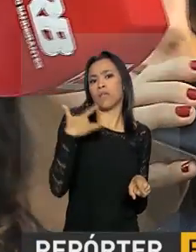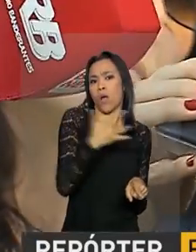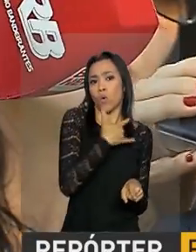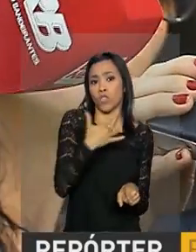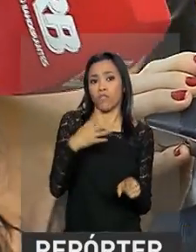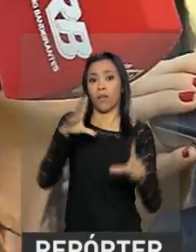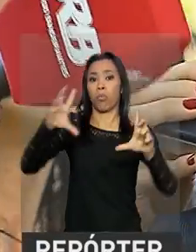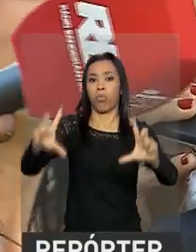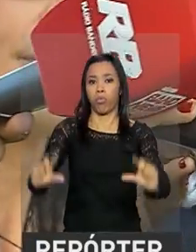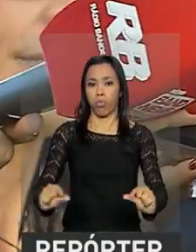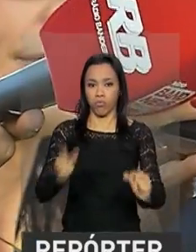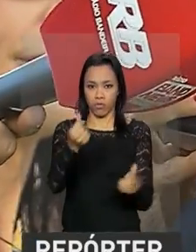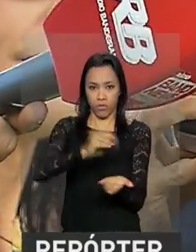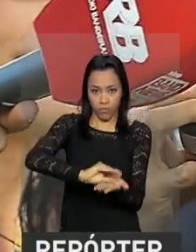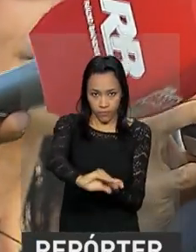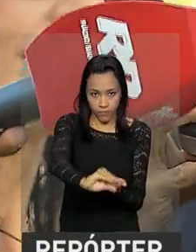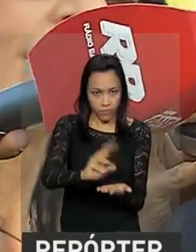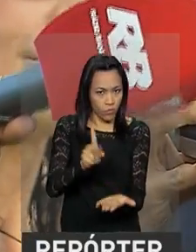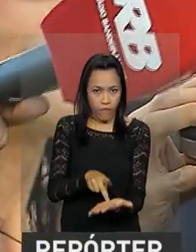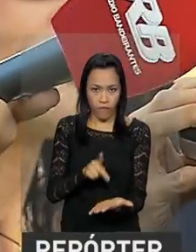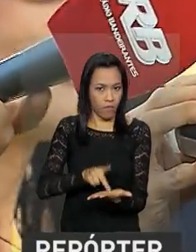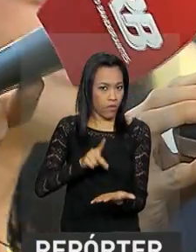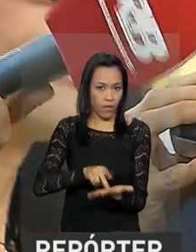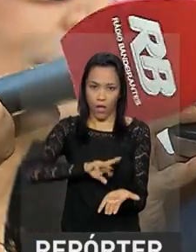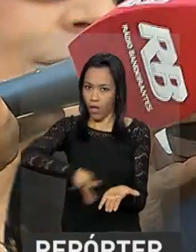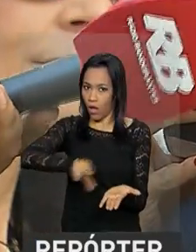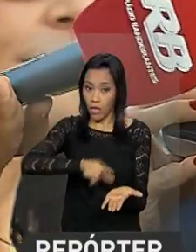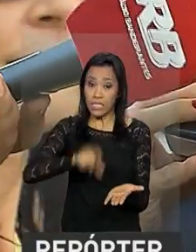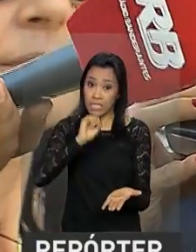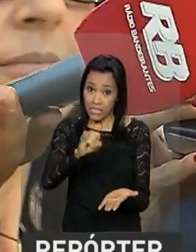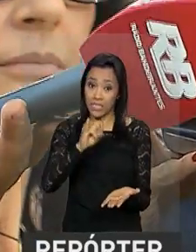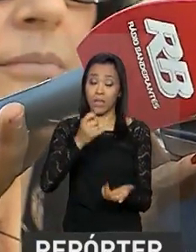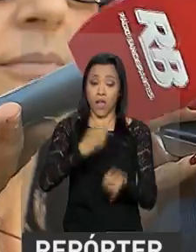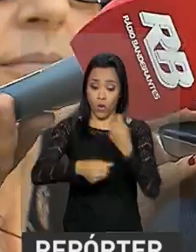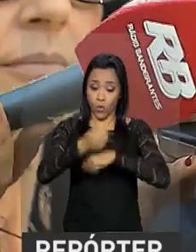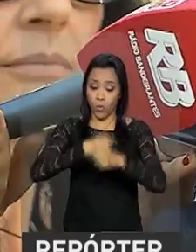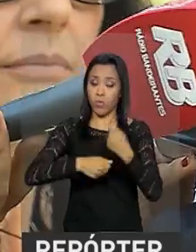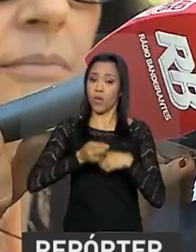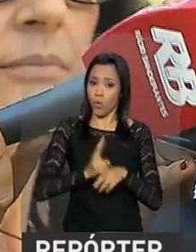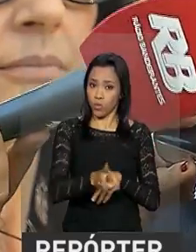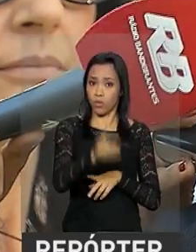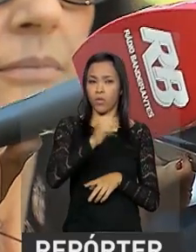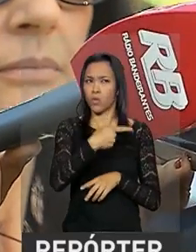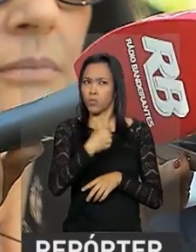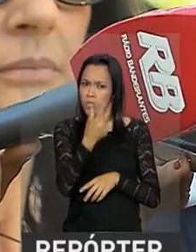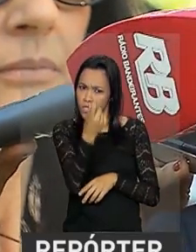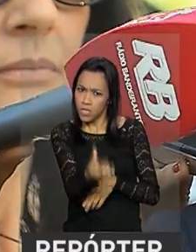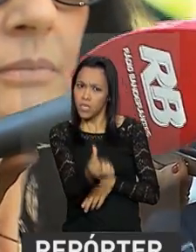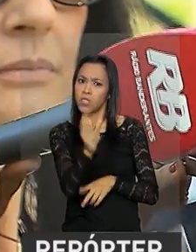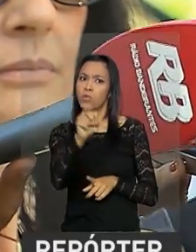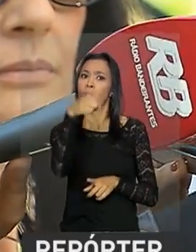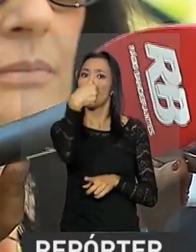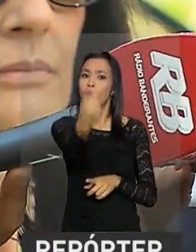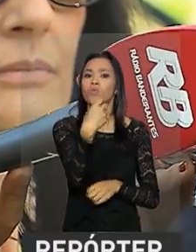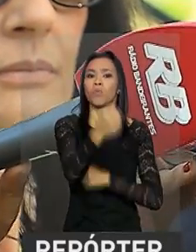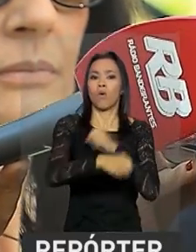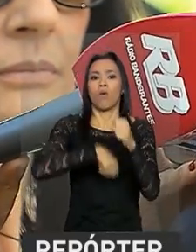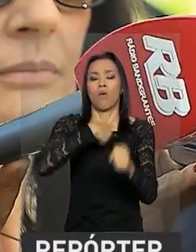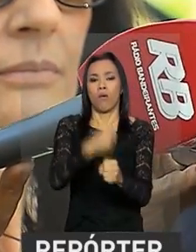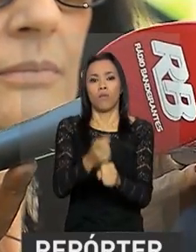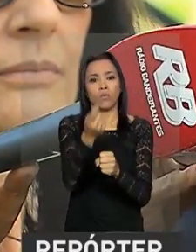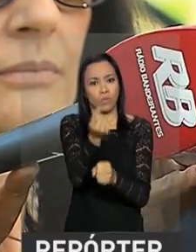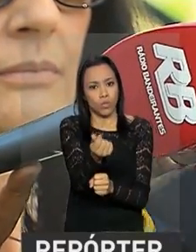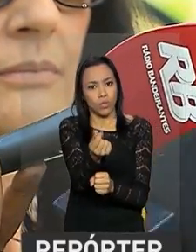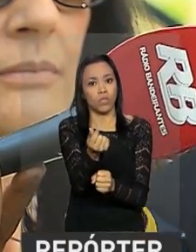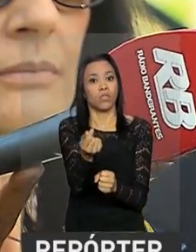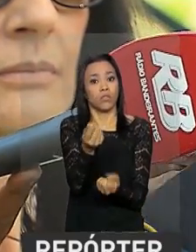verdade eh se a economia continuar como está em 2016 no ano que vem sem a PEC os recursos